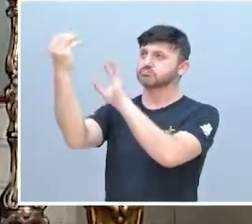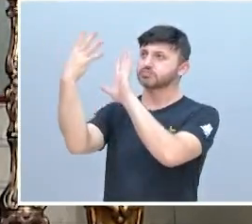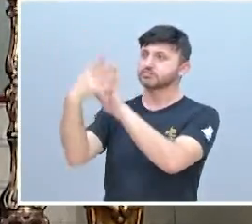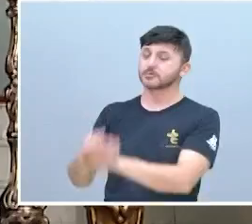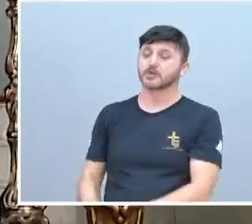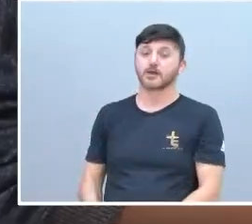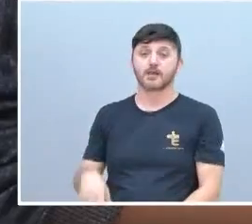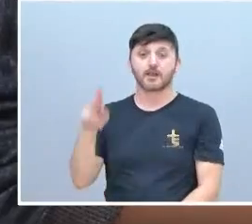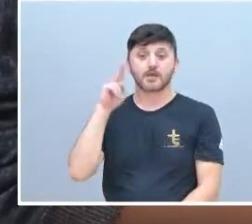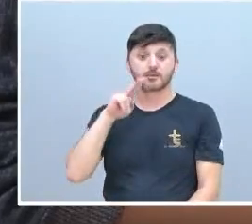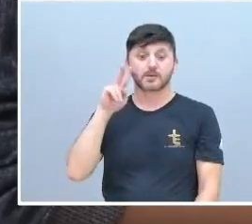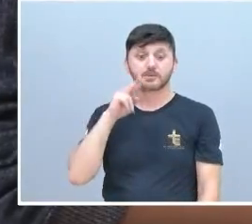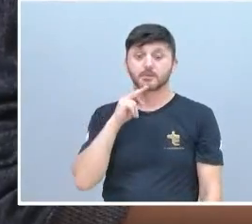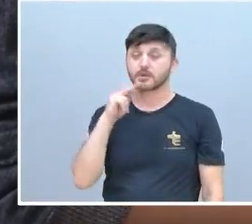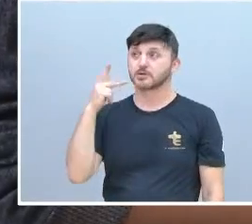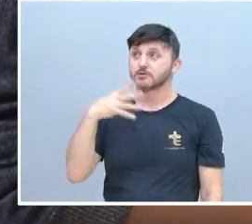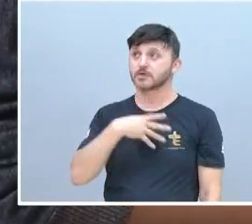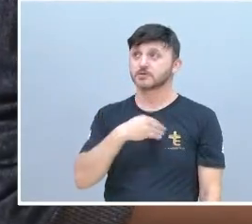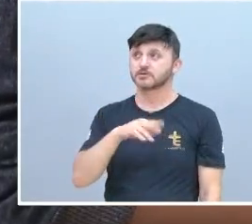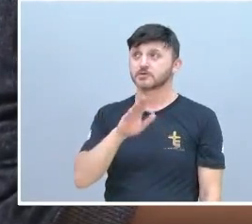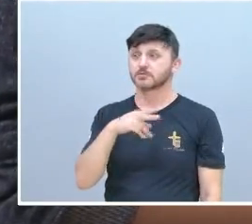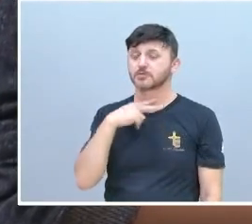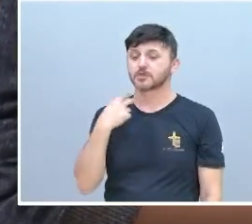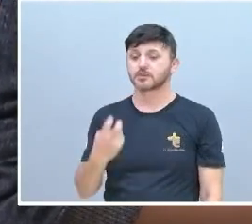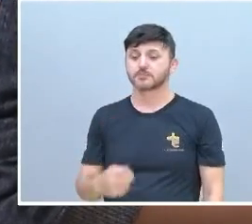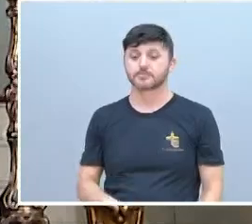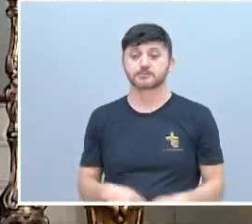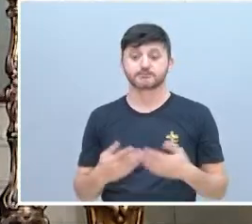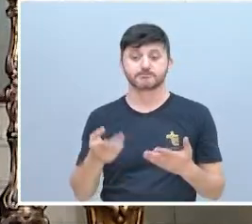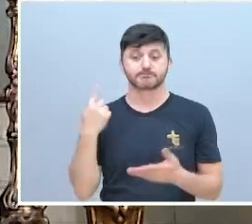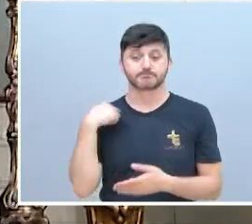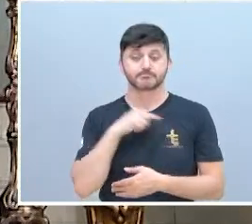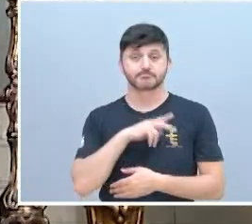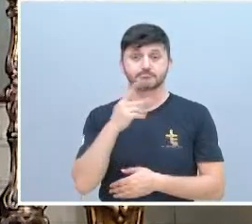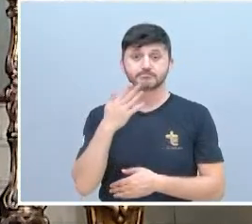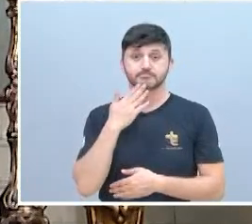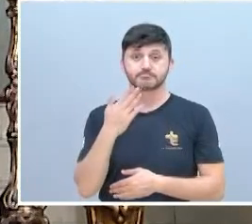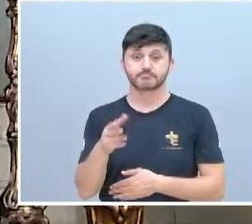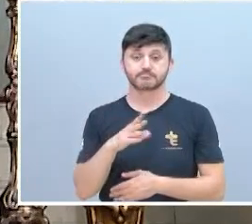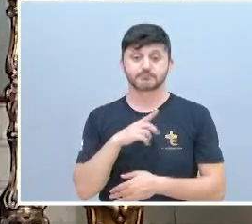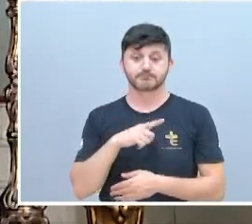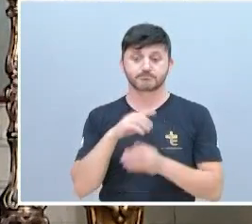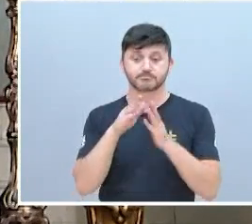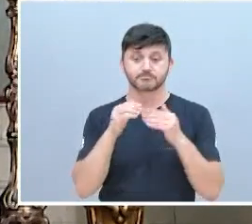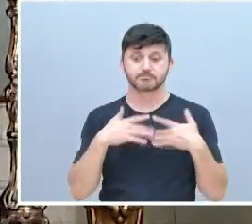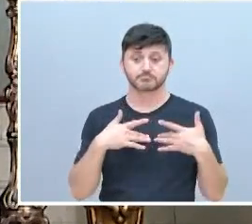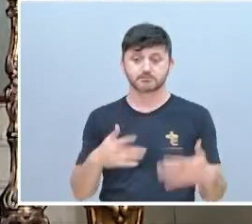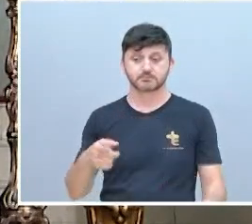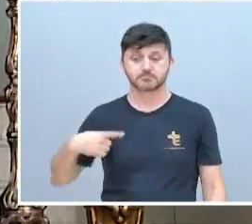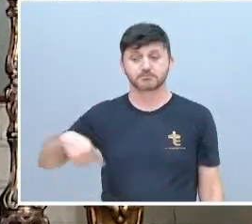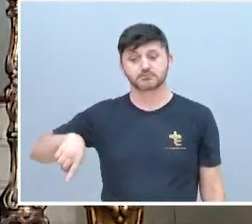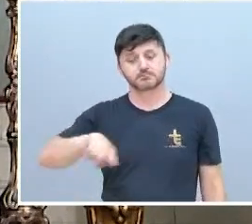vossa face. Lembrai-vos, ó Pai, dos vossos filhos. Enfim, nós vos pedimos: